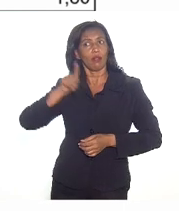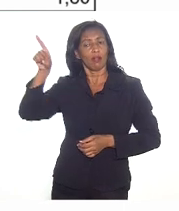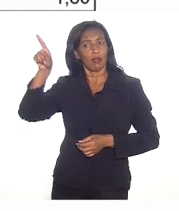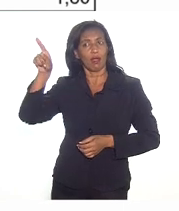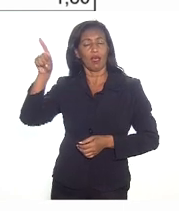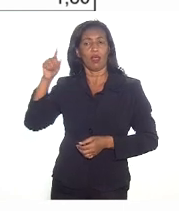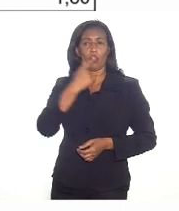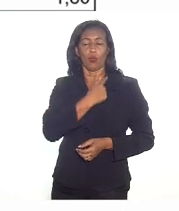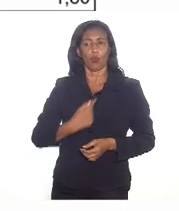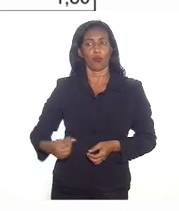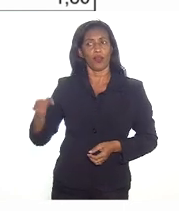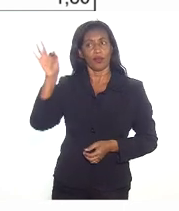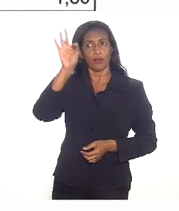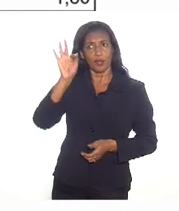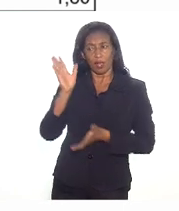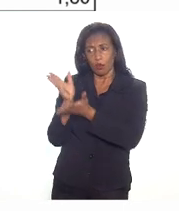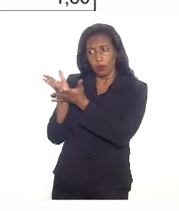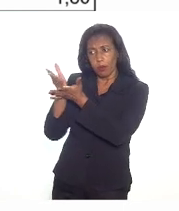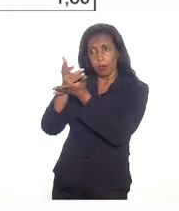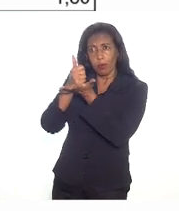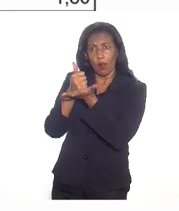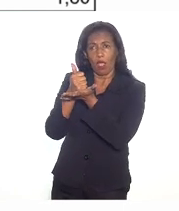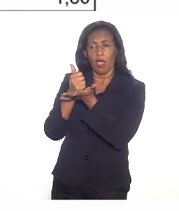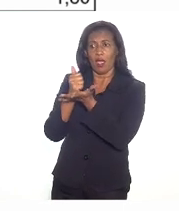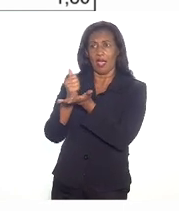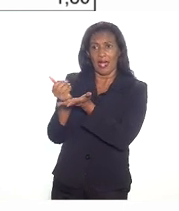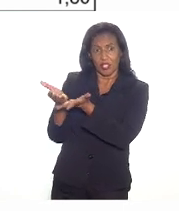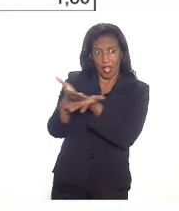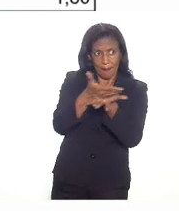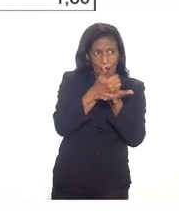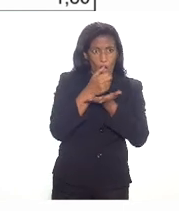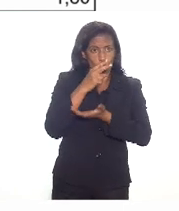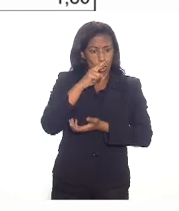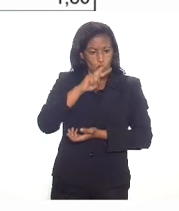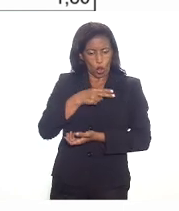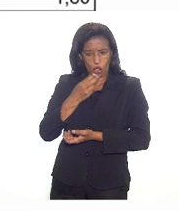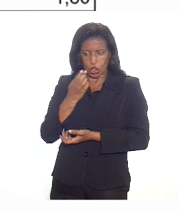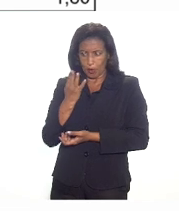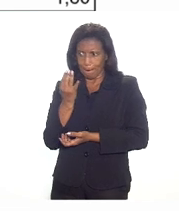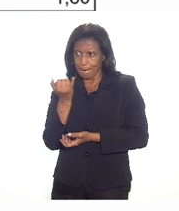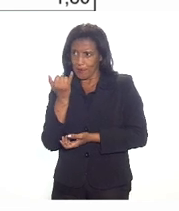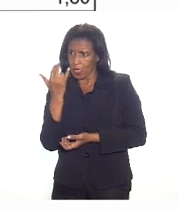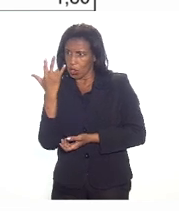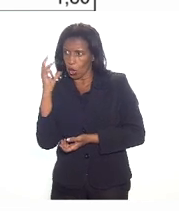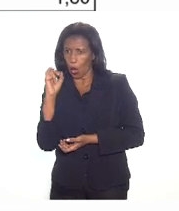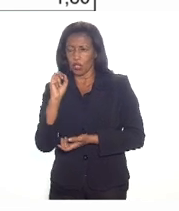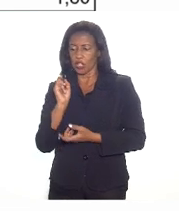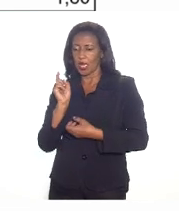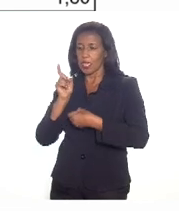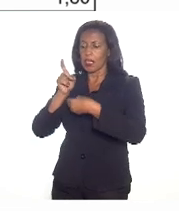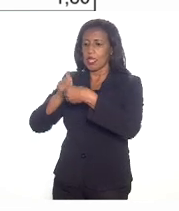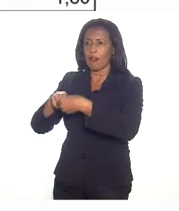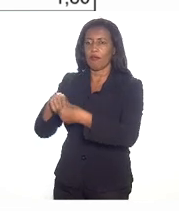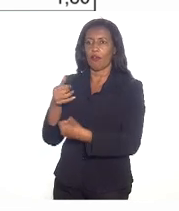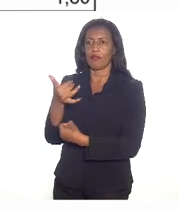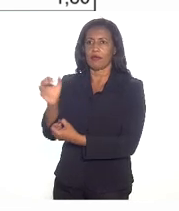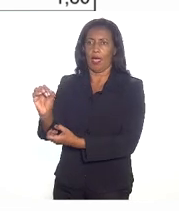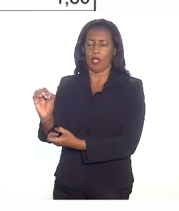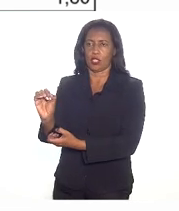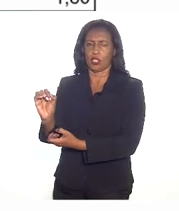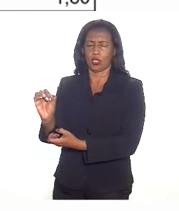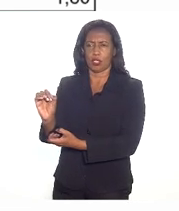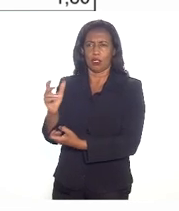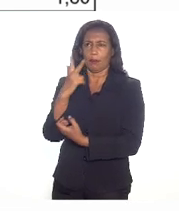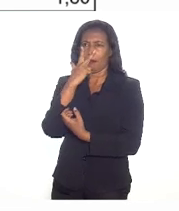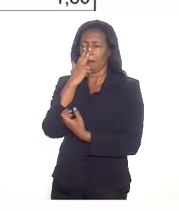federal, ele arrecada 2 bi e devolve 10 bi. Então, eu acho que o Wellington Dias, que é o inimigo, o principal